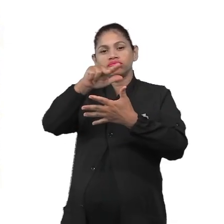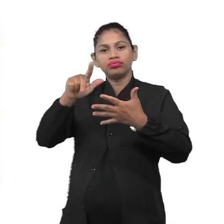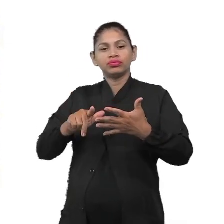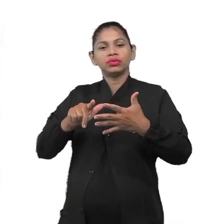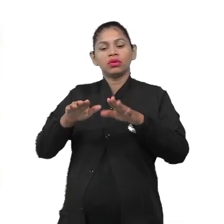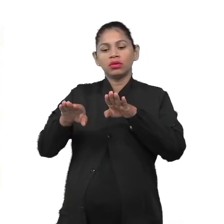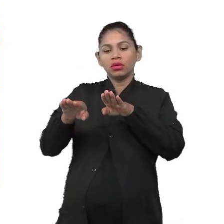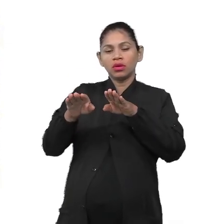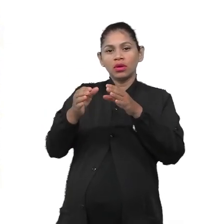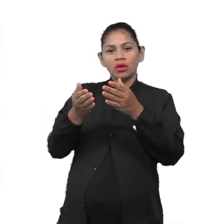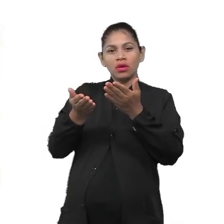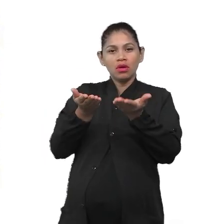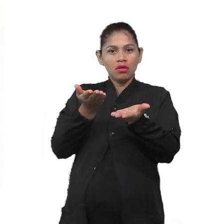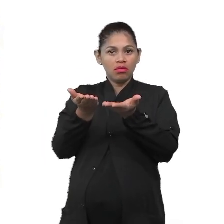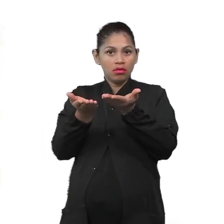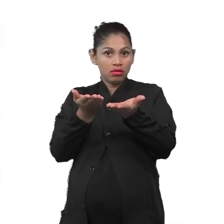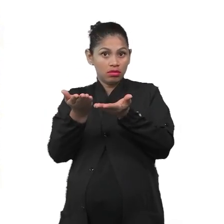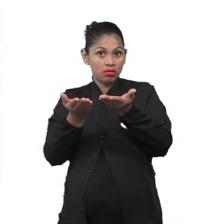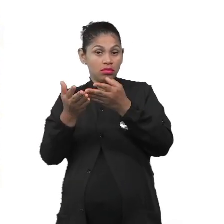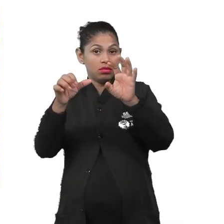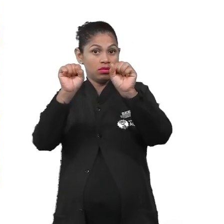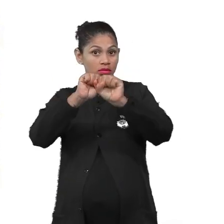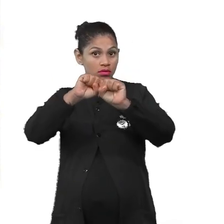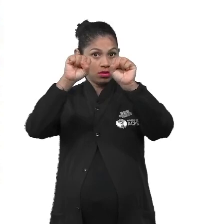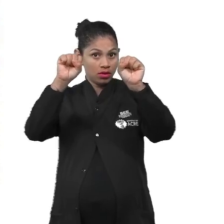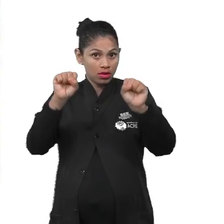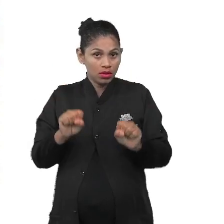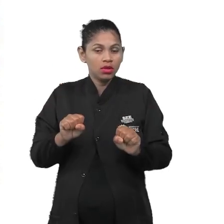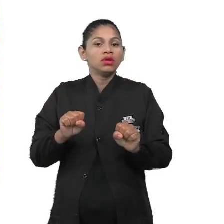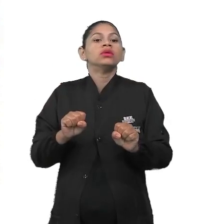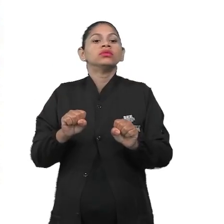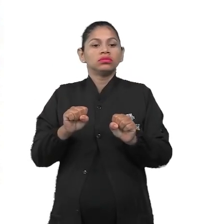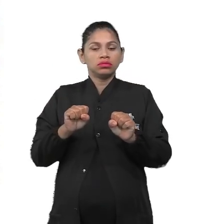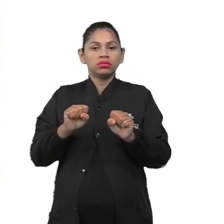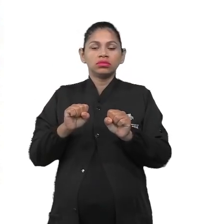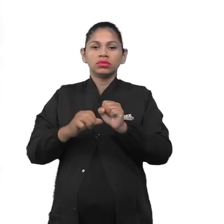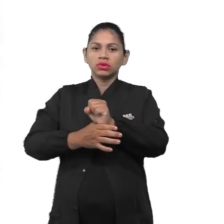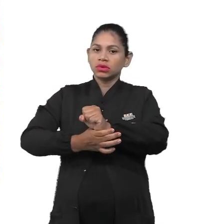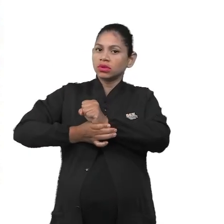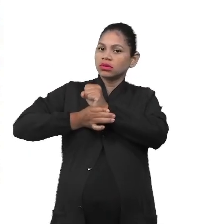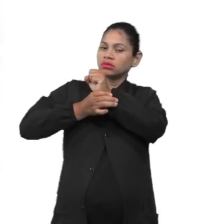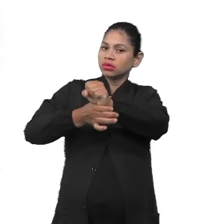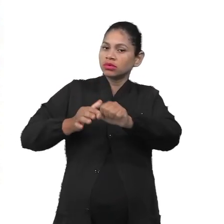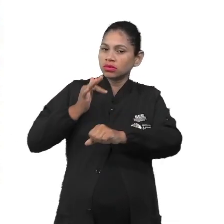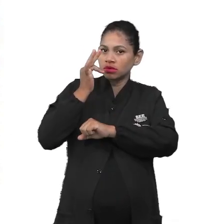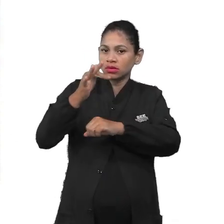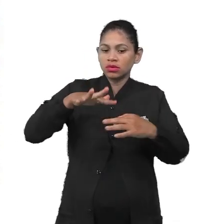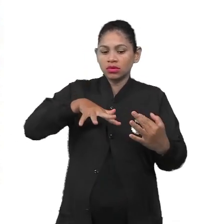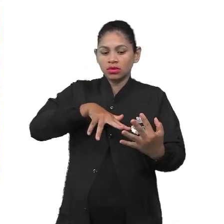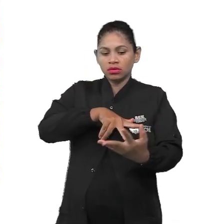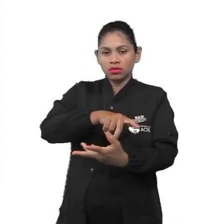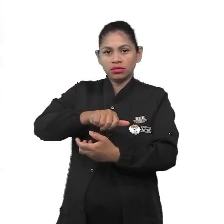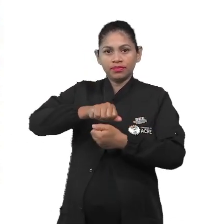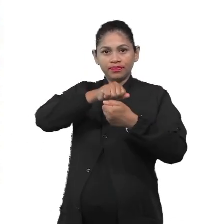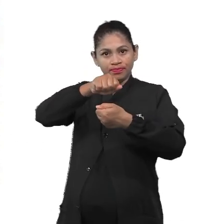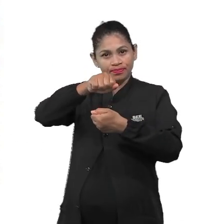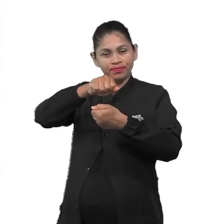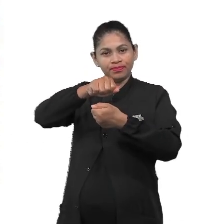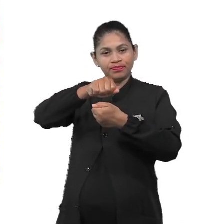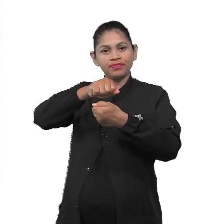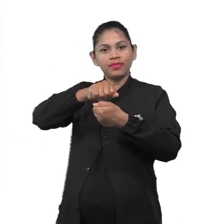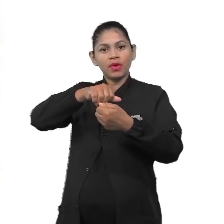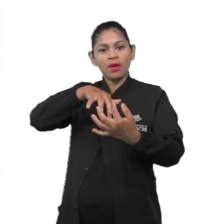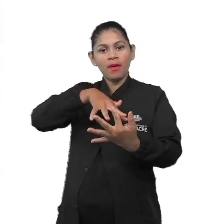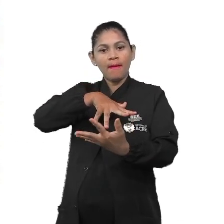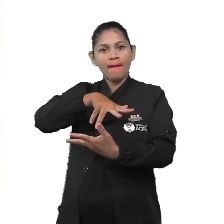equilibrar o sistema e garantir um futuro sustentável para o planeta. Então,